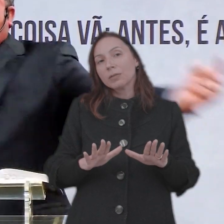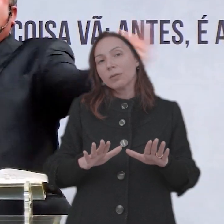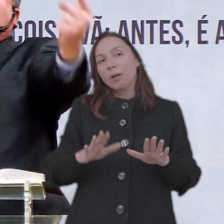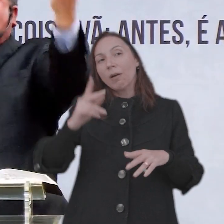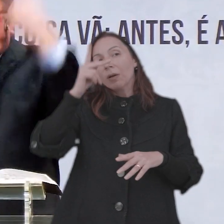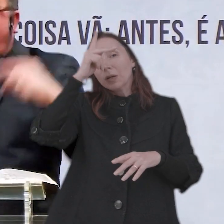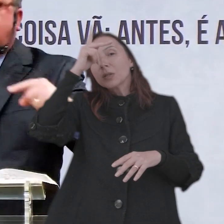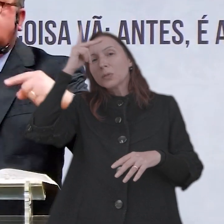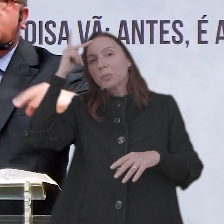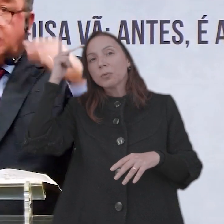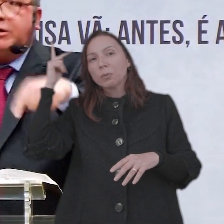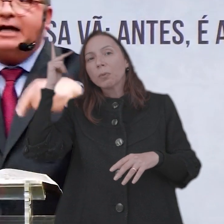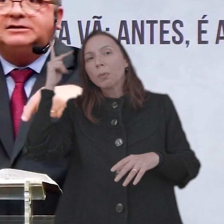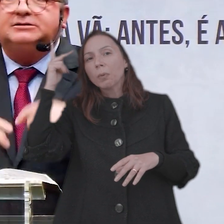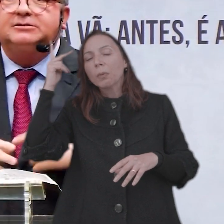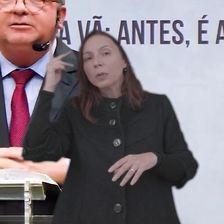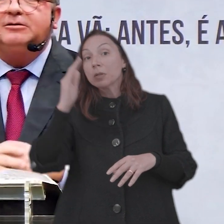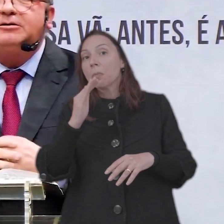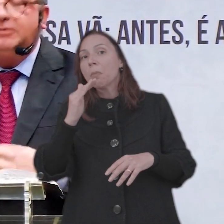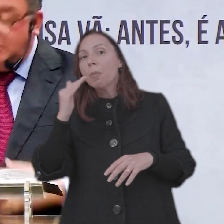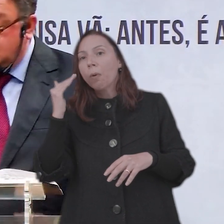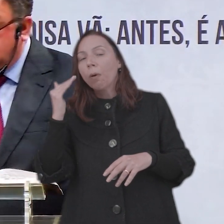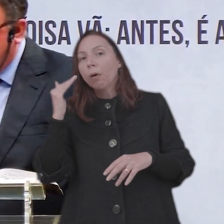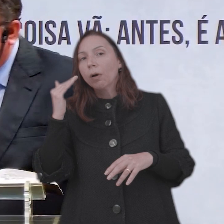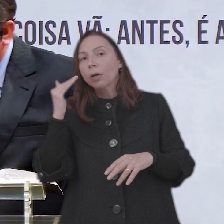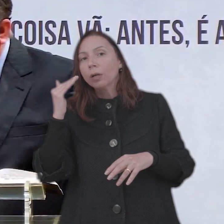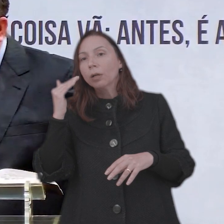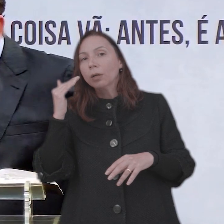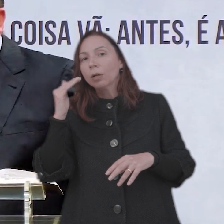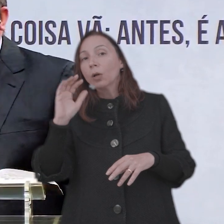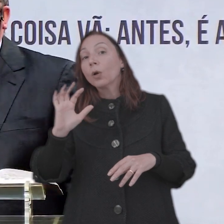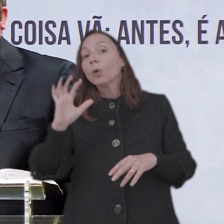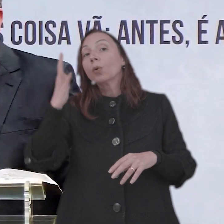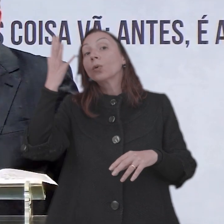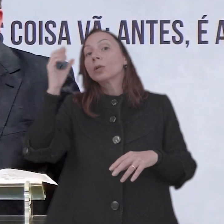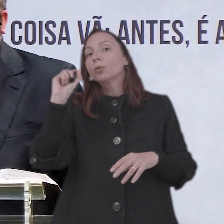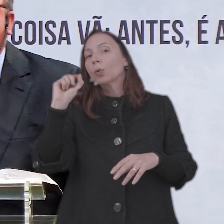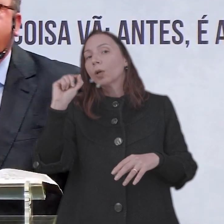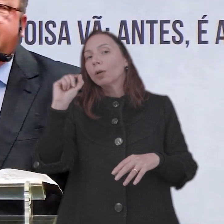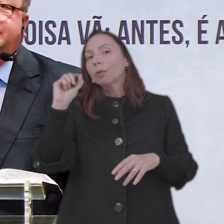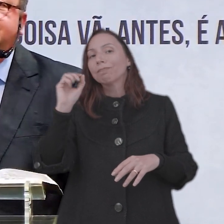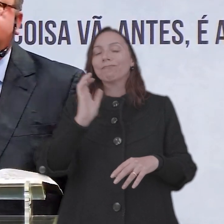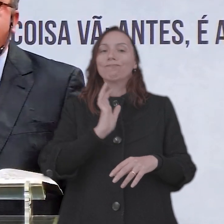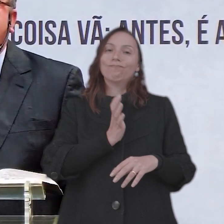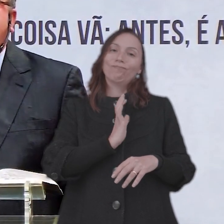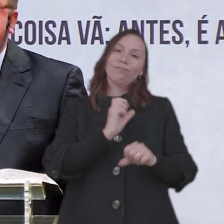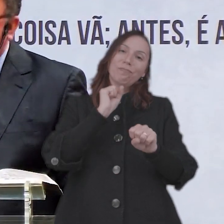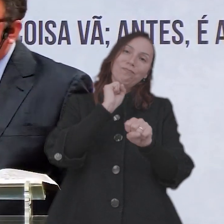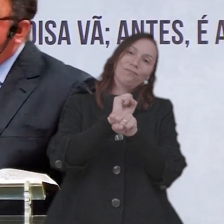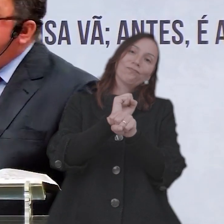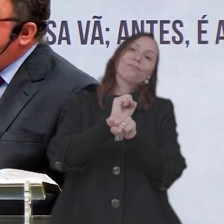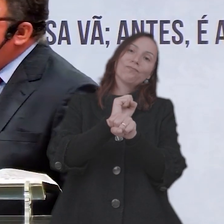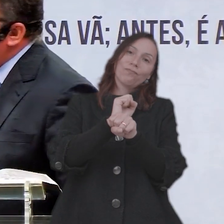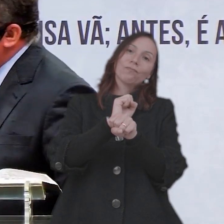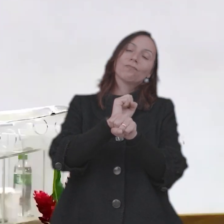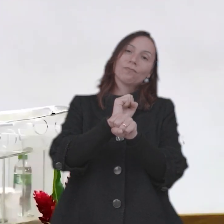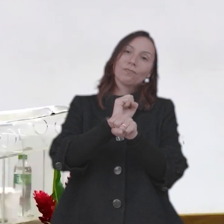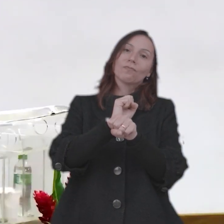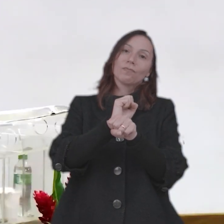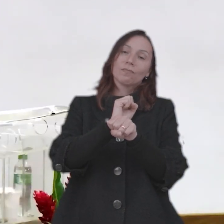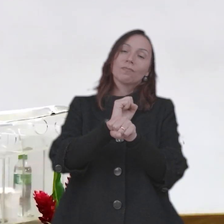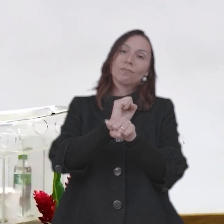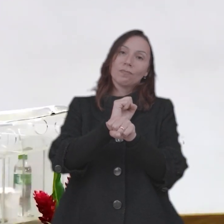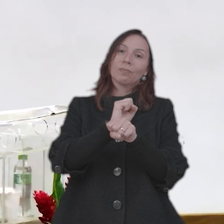Mas todas as mortes só acontecem quando o coração para de funcionar. Você pode arrumar a causa